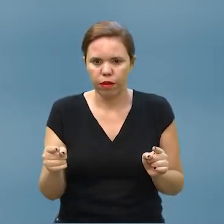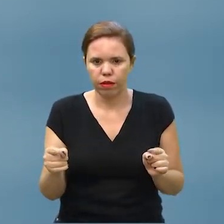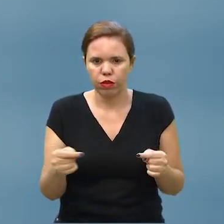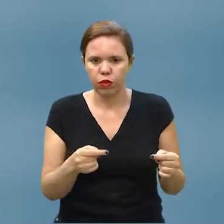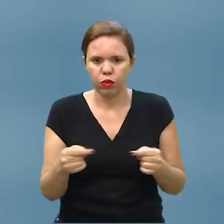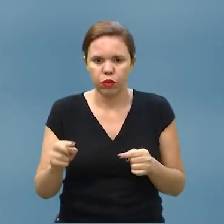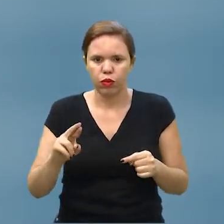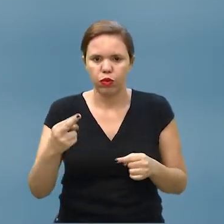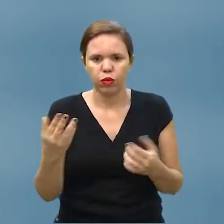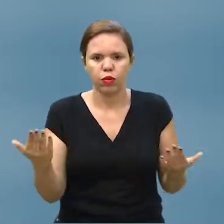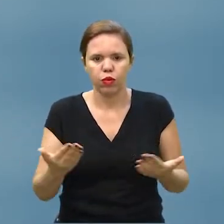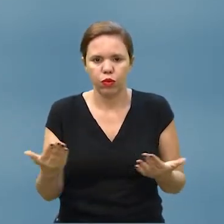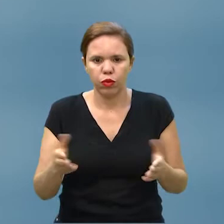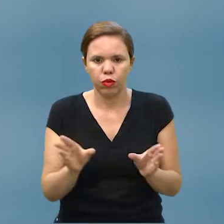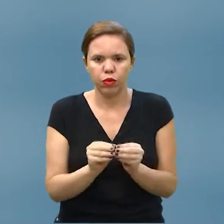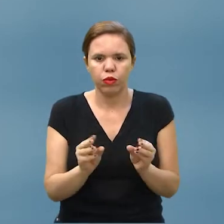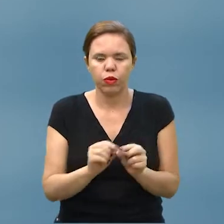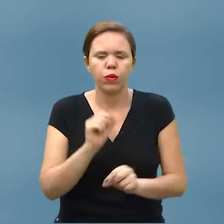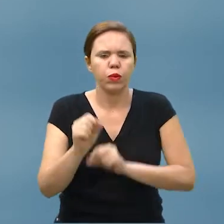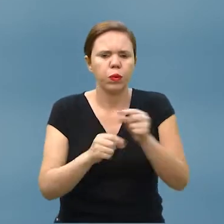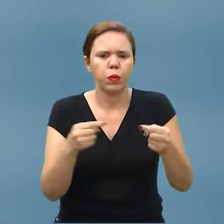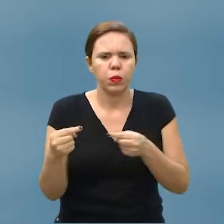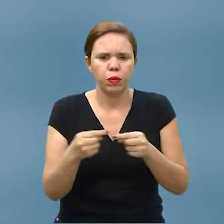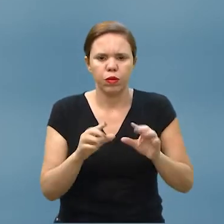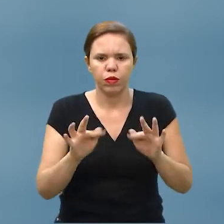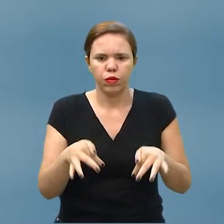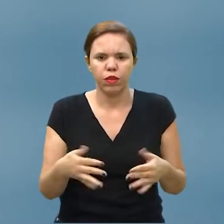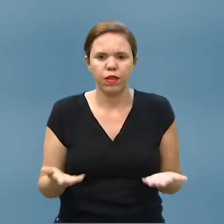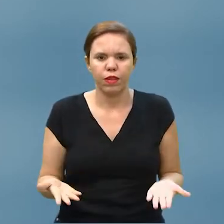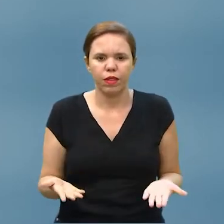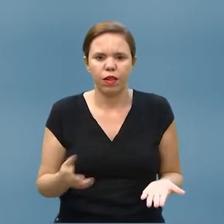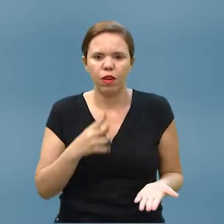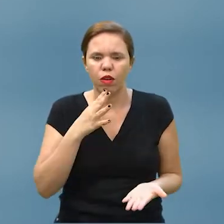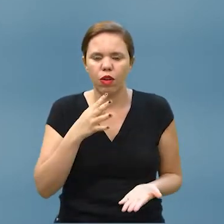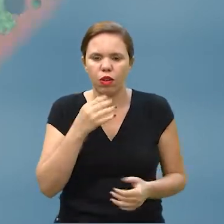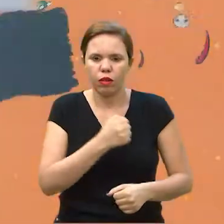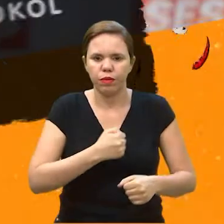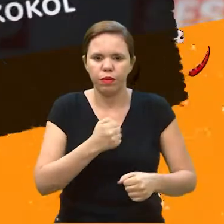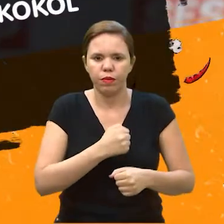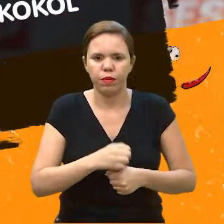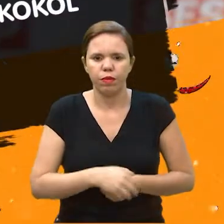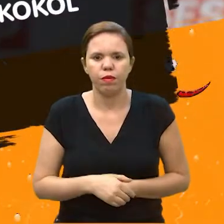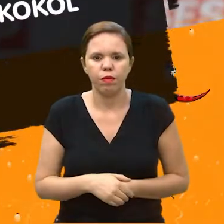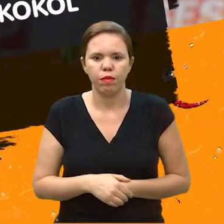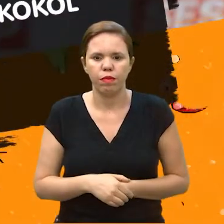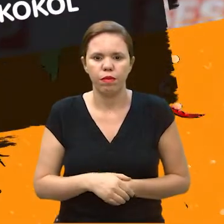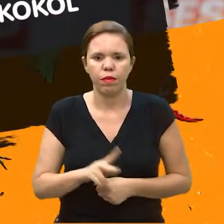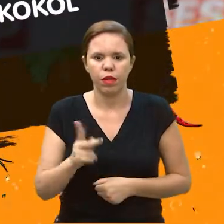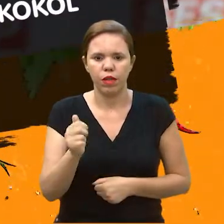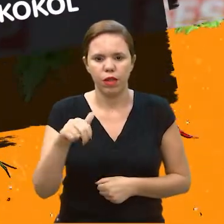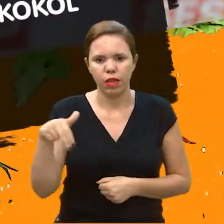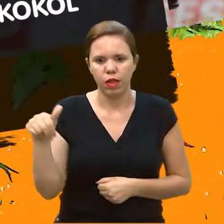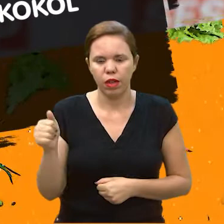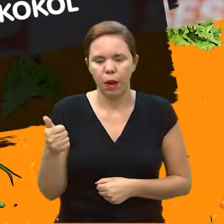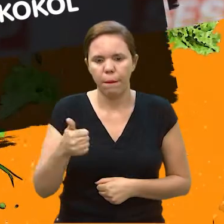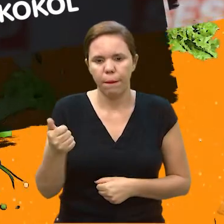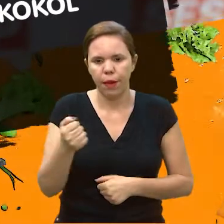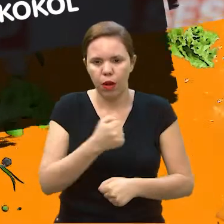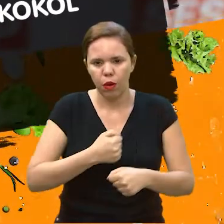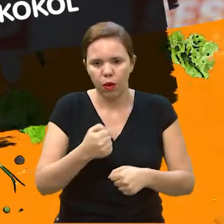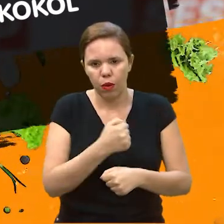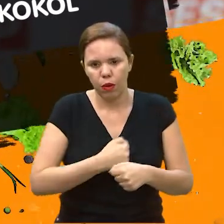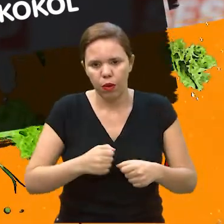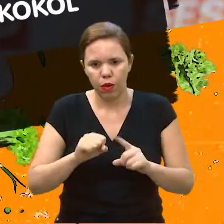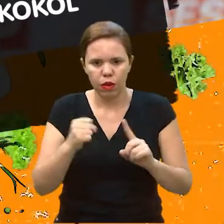o resultado de hoje define quem vai disputar a grande final. Conheça as cozinheiras. Hanna é a primeira a cozinhar. Ela é